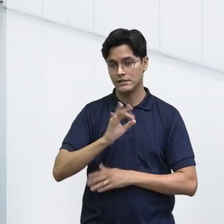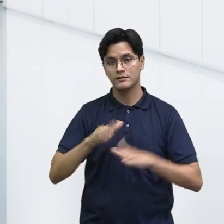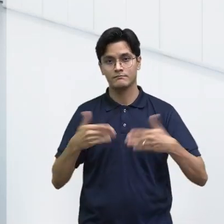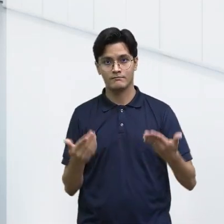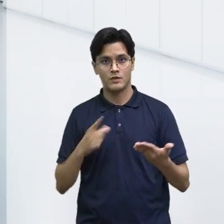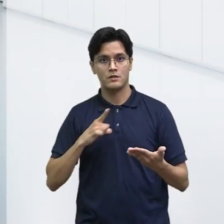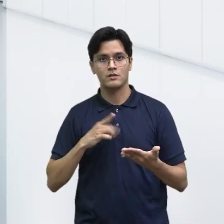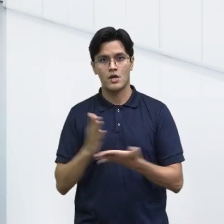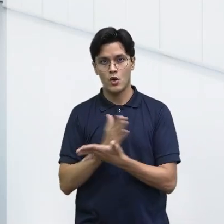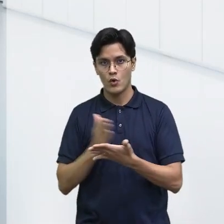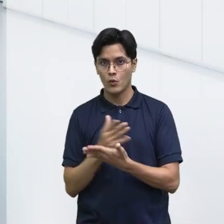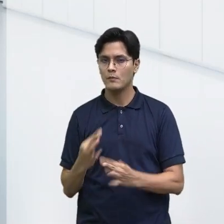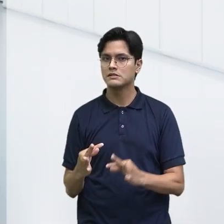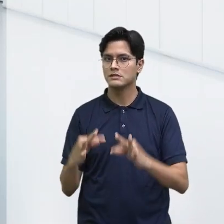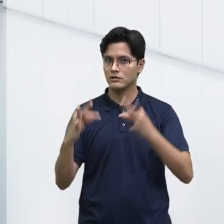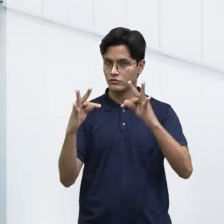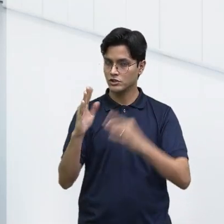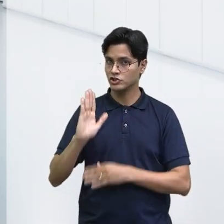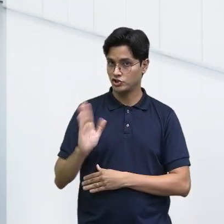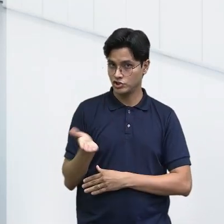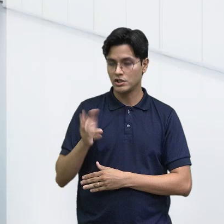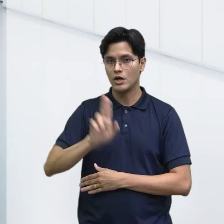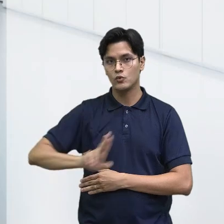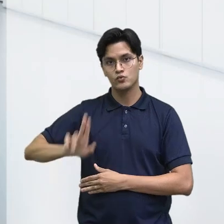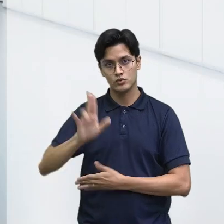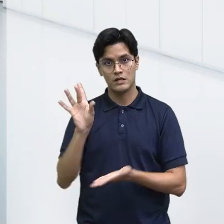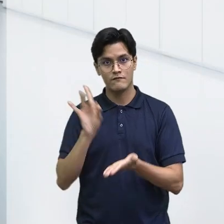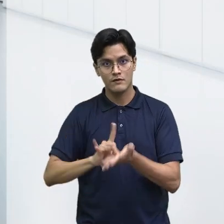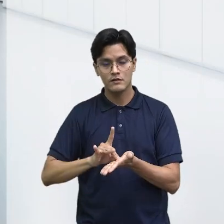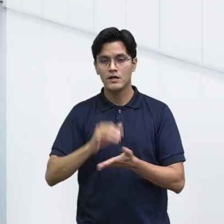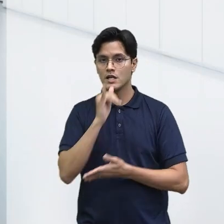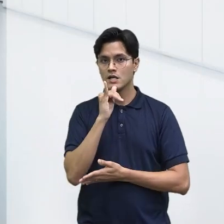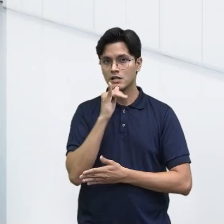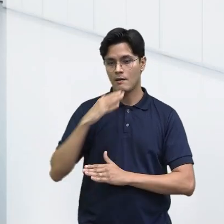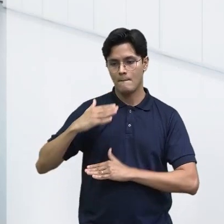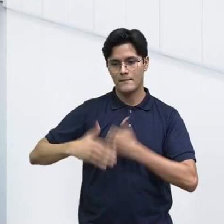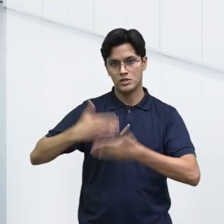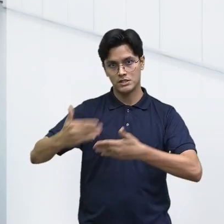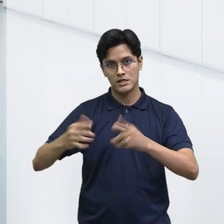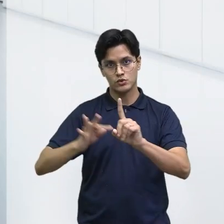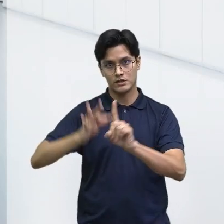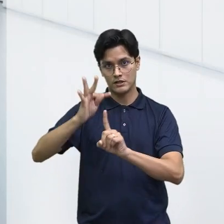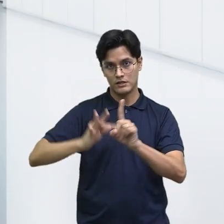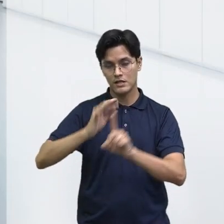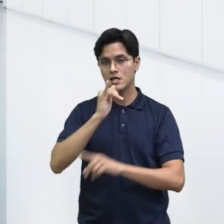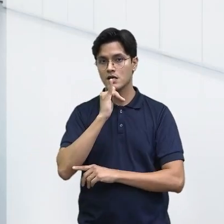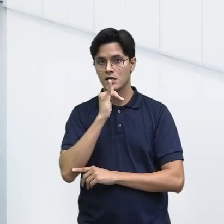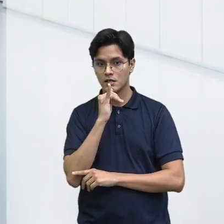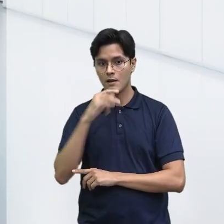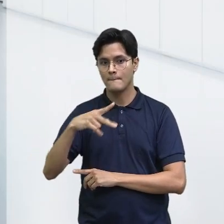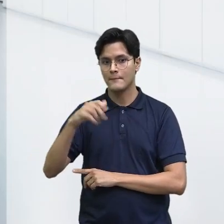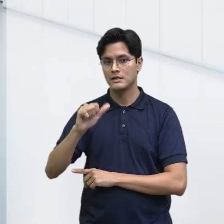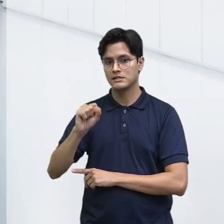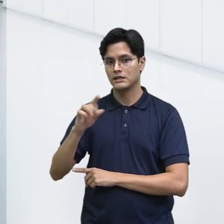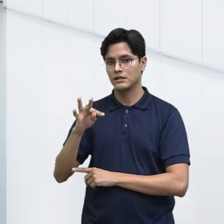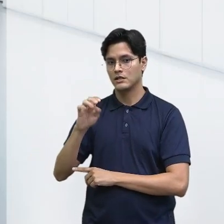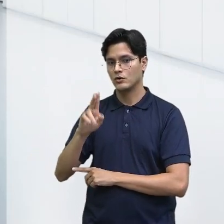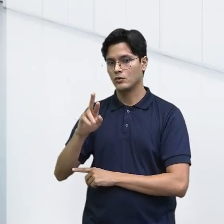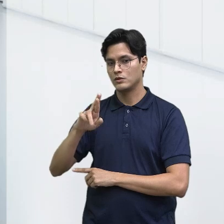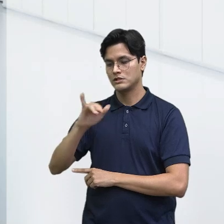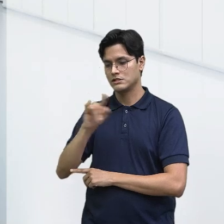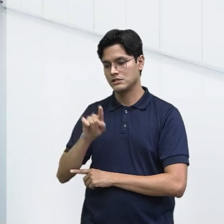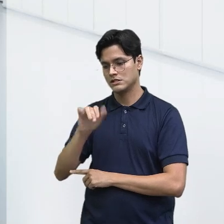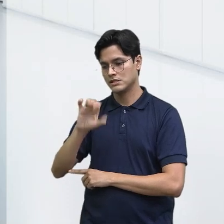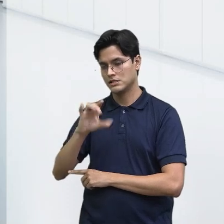algumas tecnologias que já são consolidadas, que são os processos térmicos, como por exemplo a pasteurização, que é um